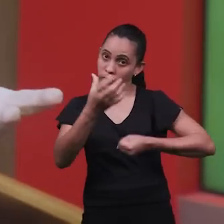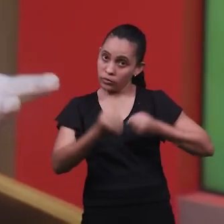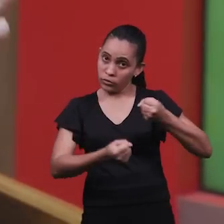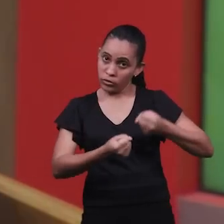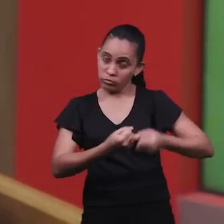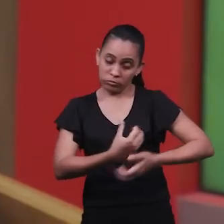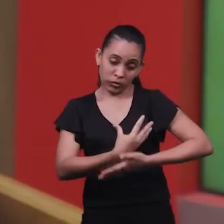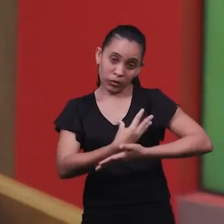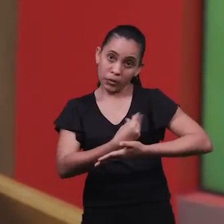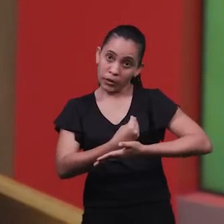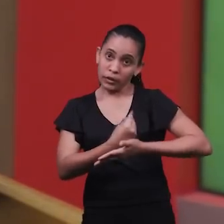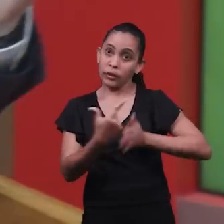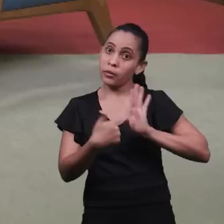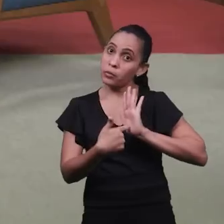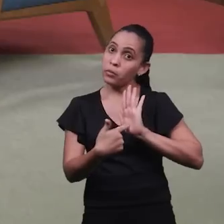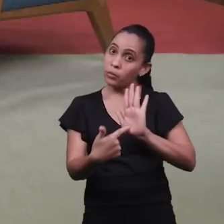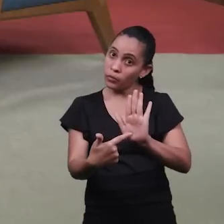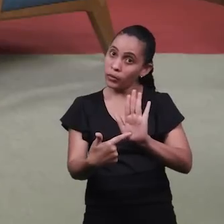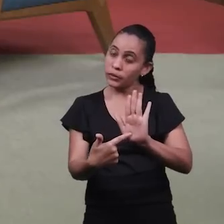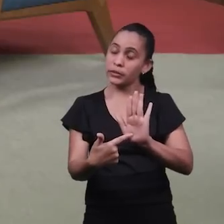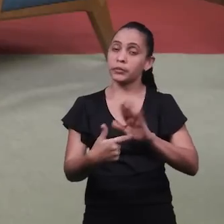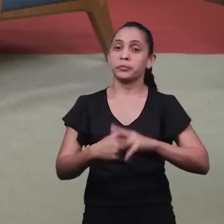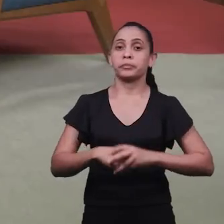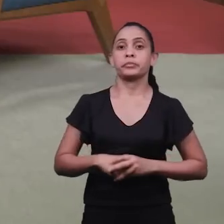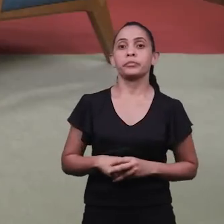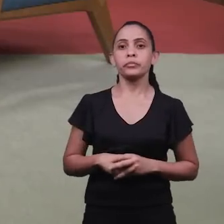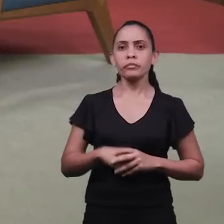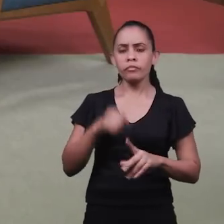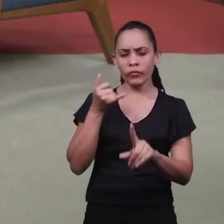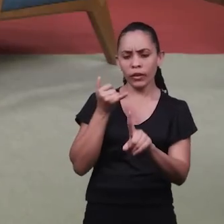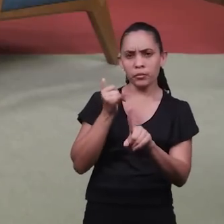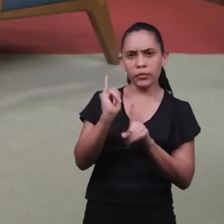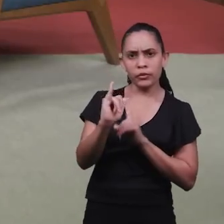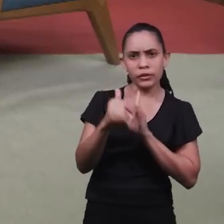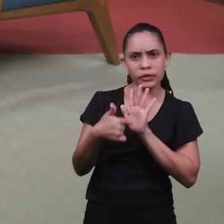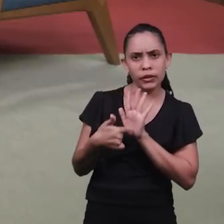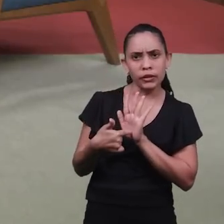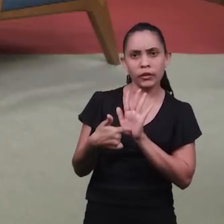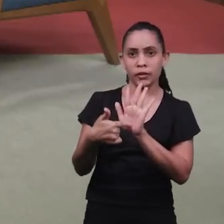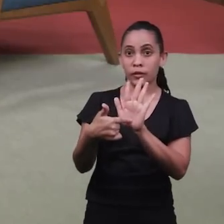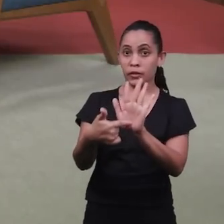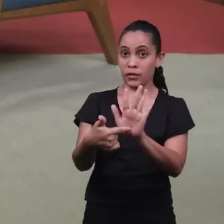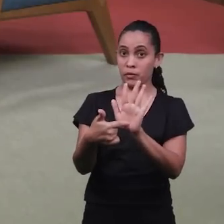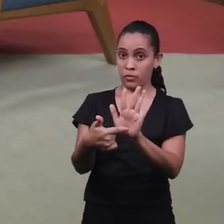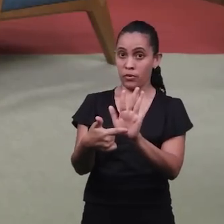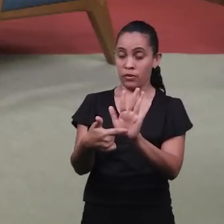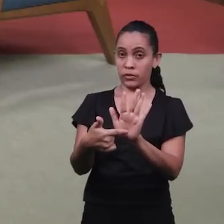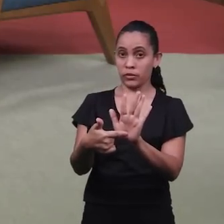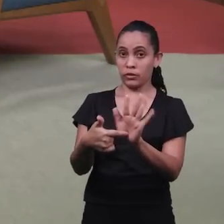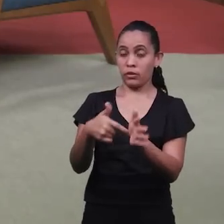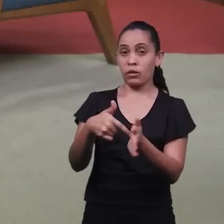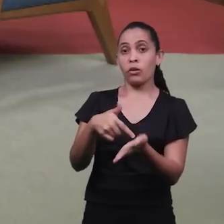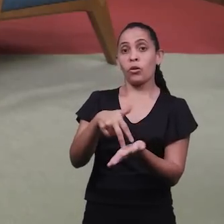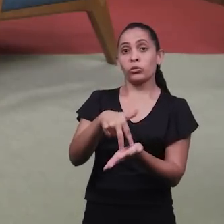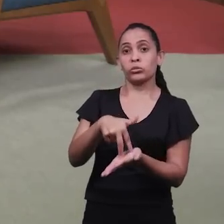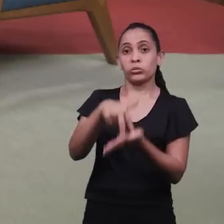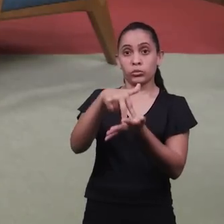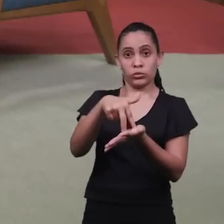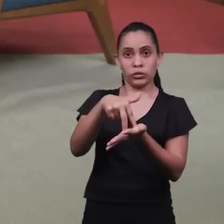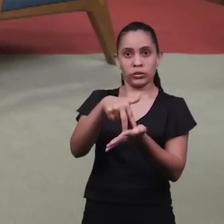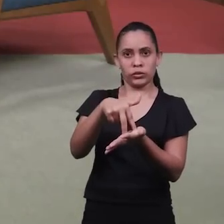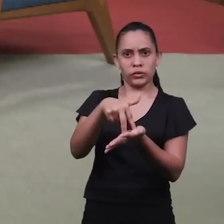materno. Então, da mesma forma que está aqui a profecia falando do sustento, ou seja,